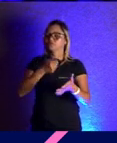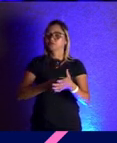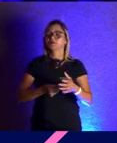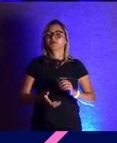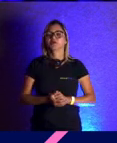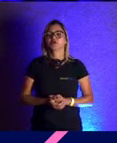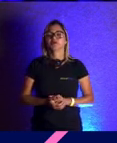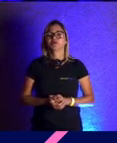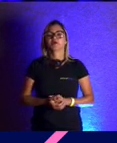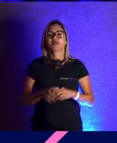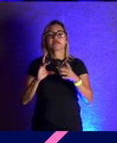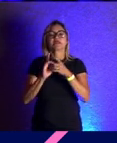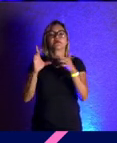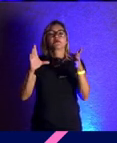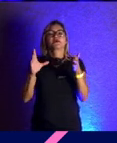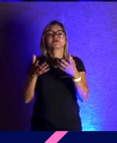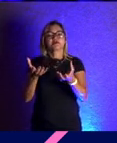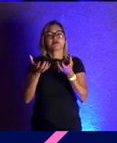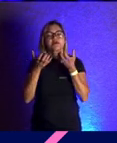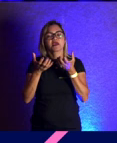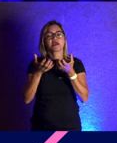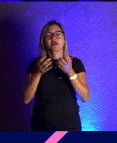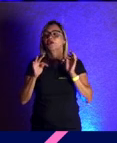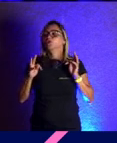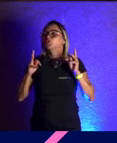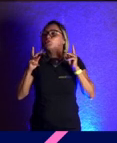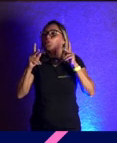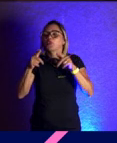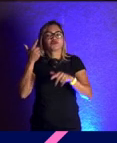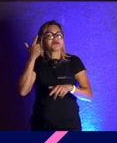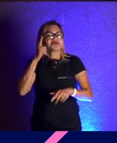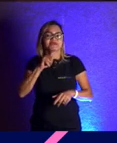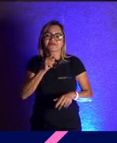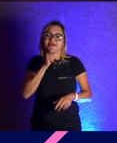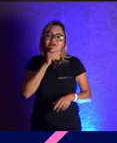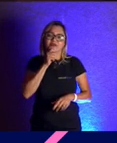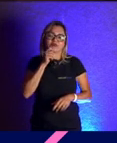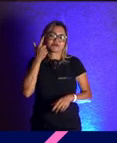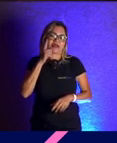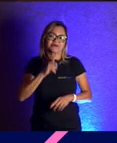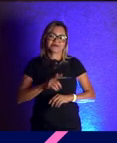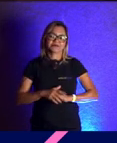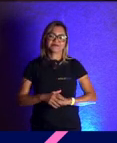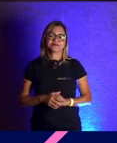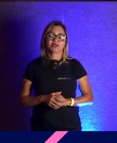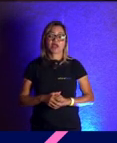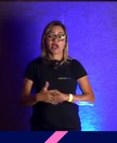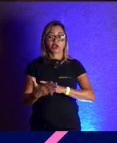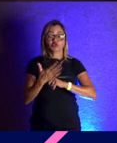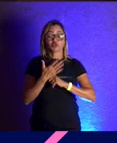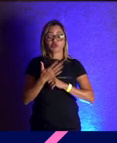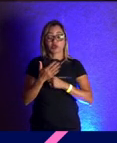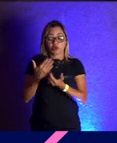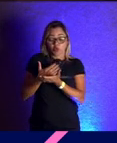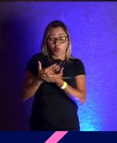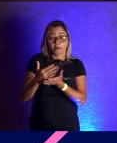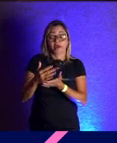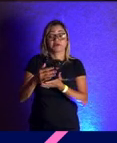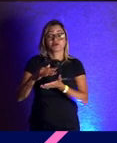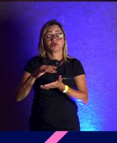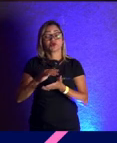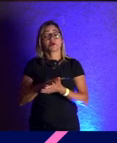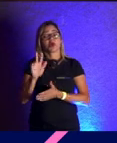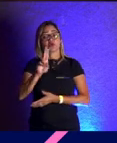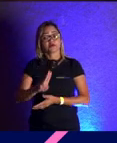tenha democracia, pela farinha, não chegamos tudo. E a nossa luta é desde o jornalismo, desde a academia,